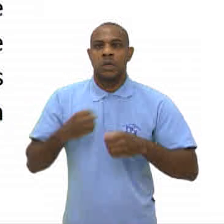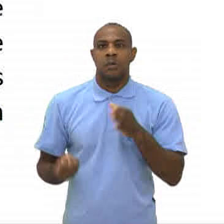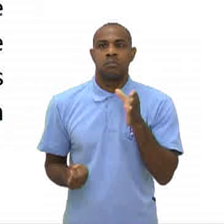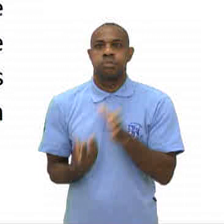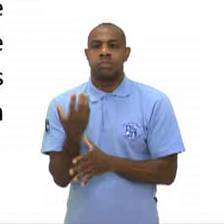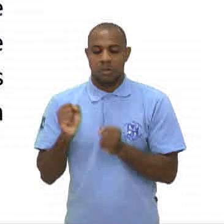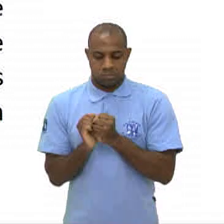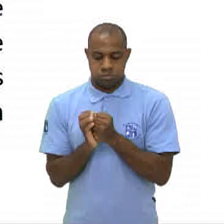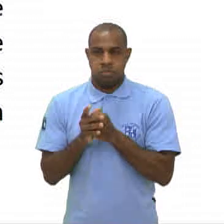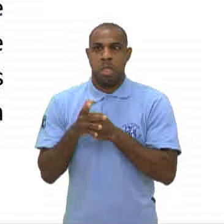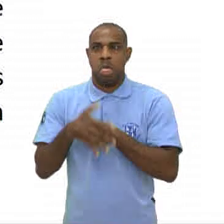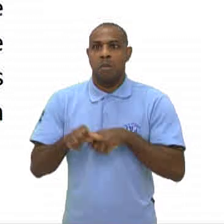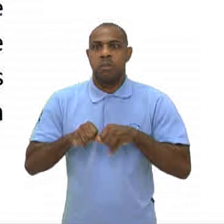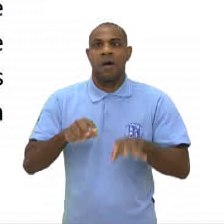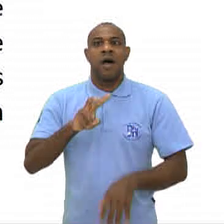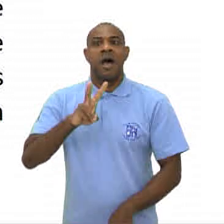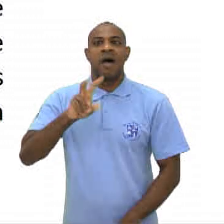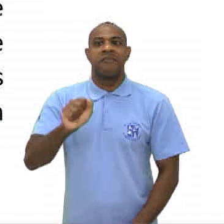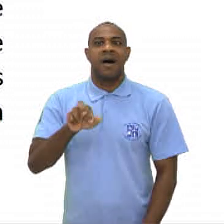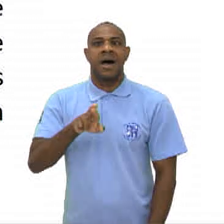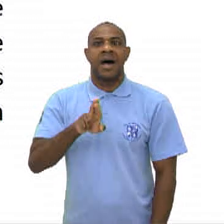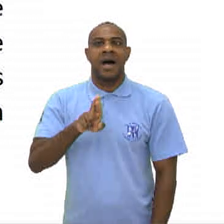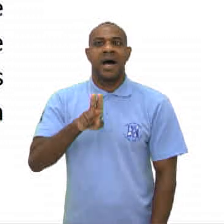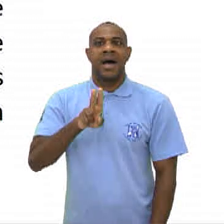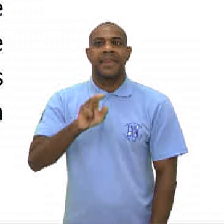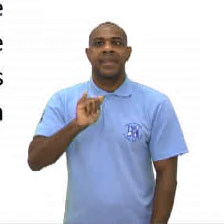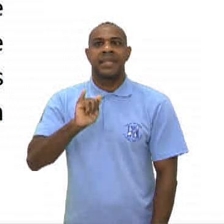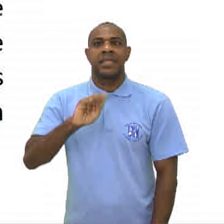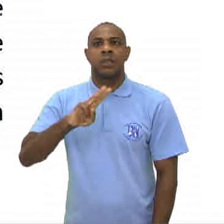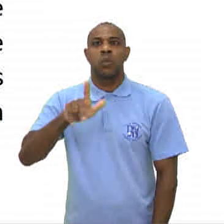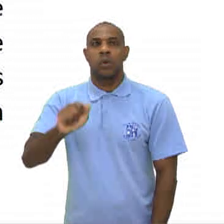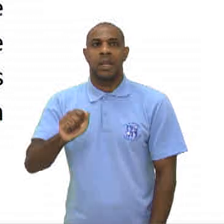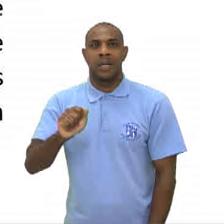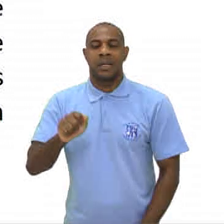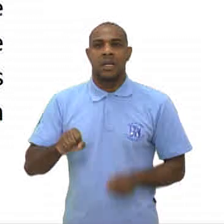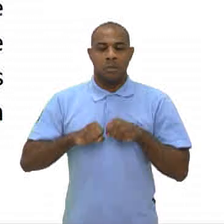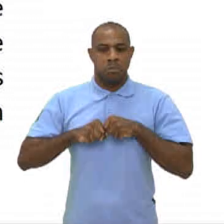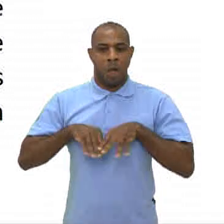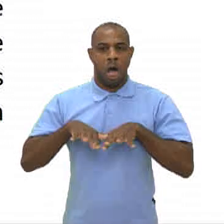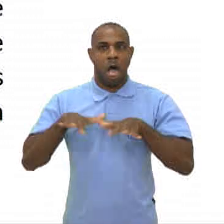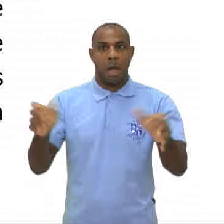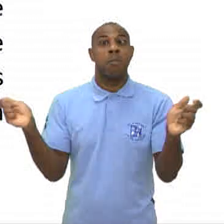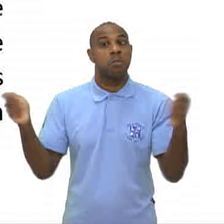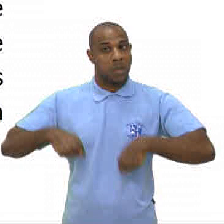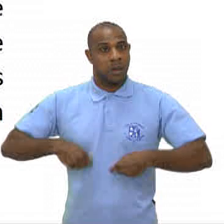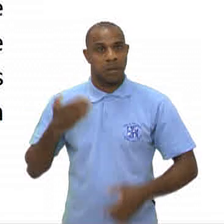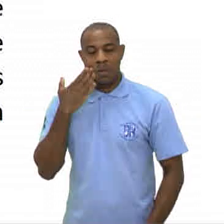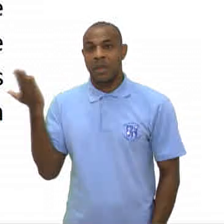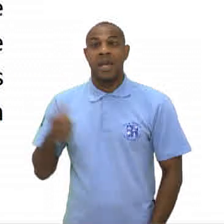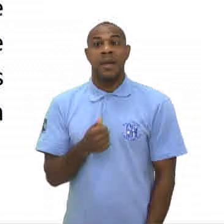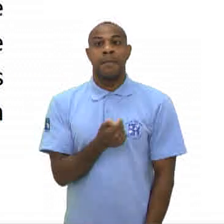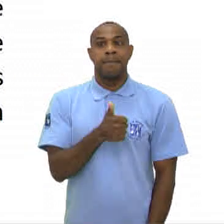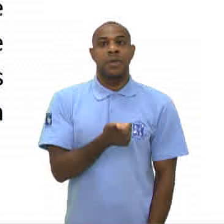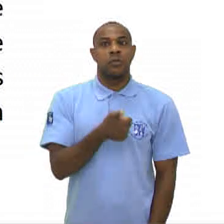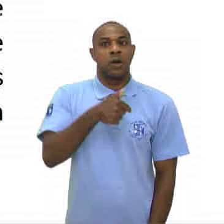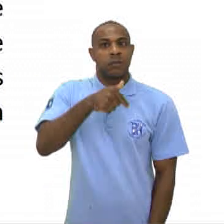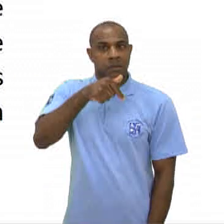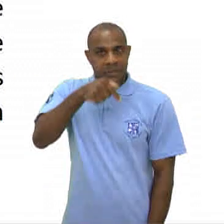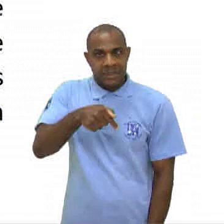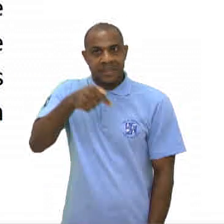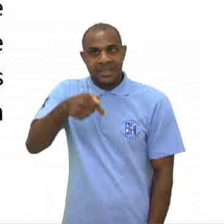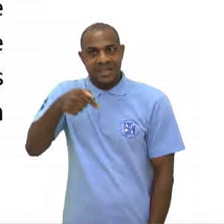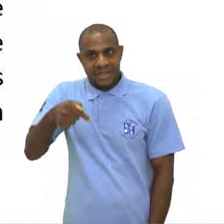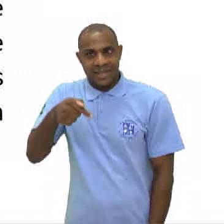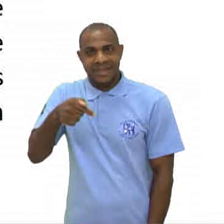de varíola. A varíola está erradicada do mundo há quase 40 anos. Em 1977, o último caso